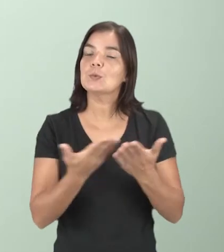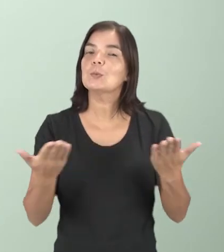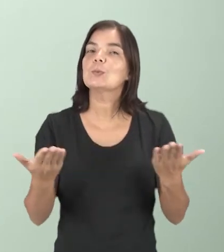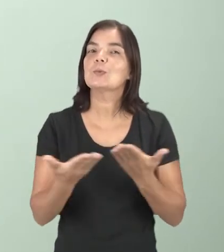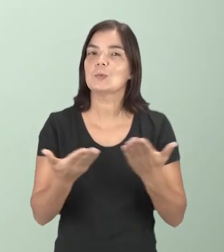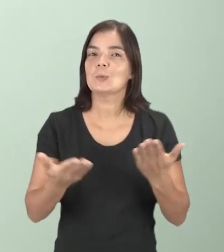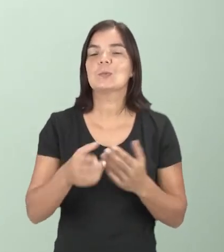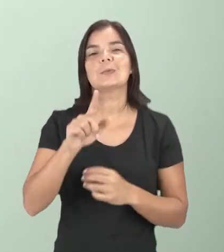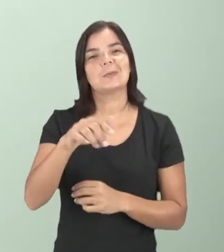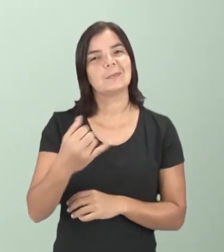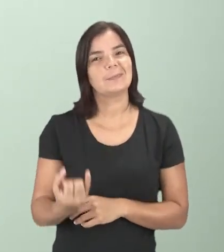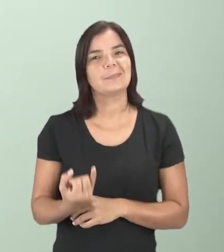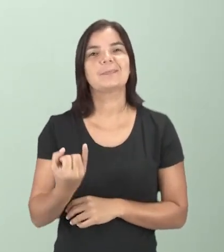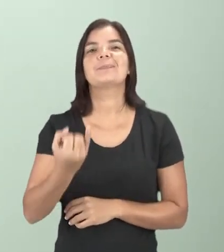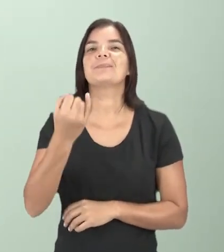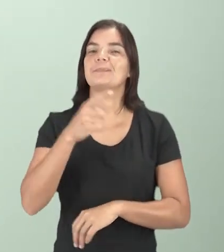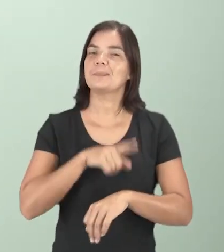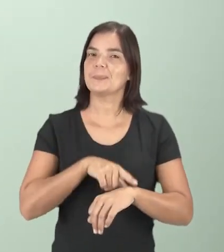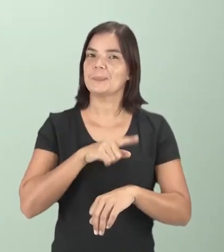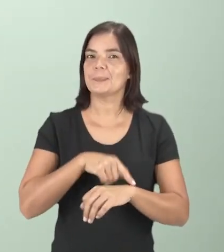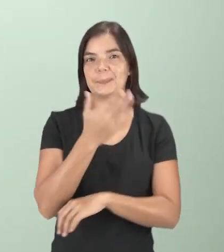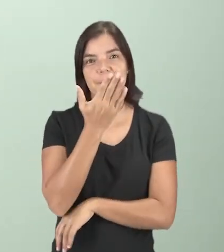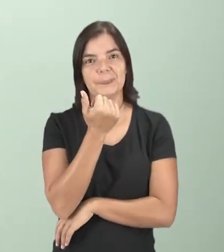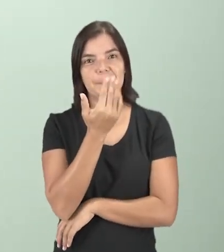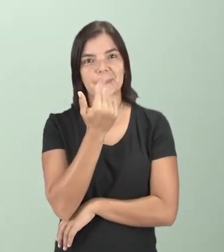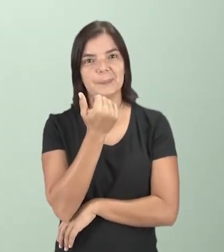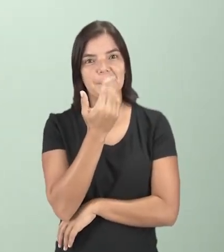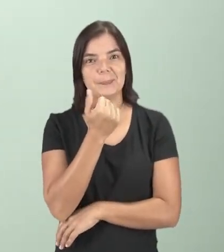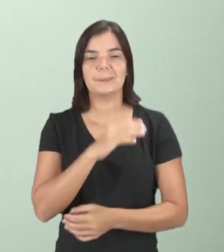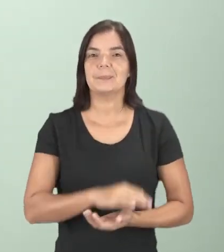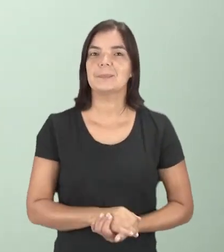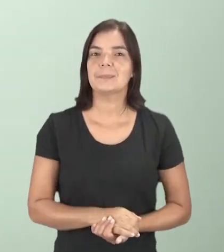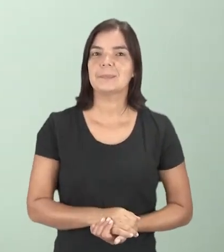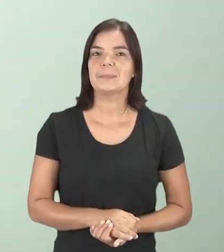hoje são muito importantes na hora da alimentação.